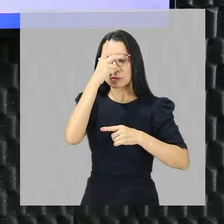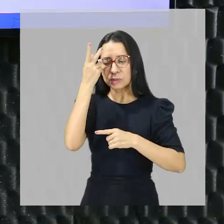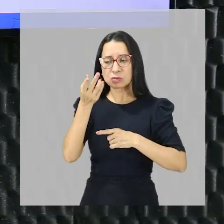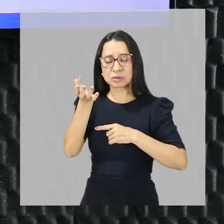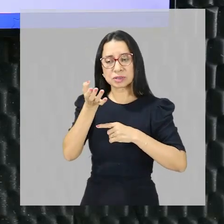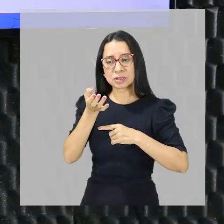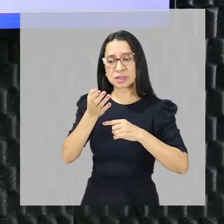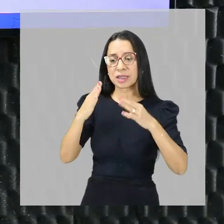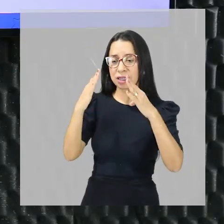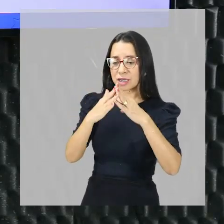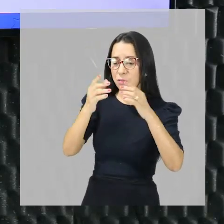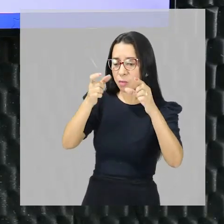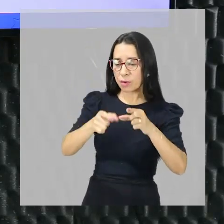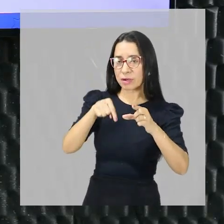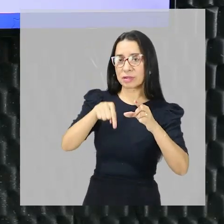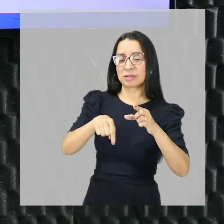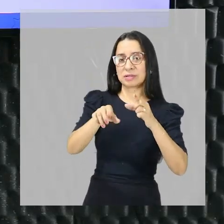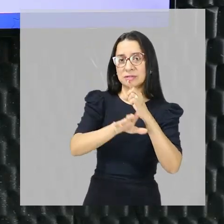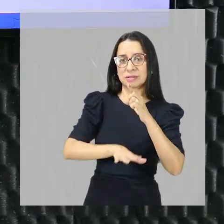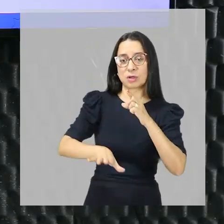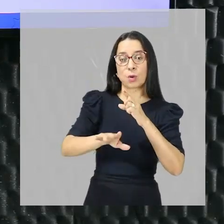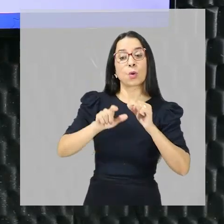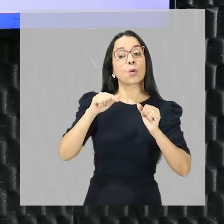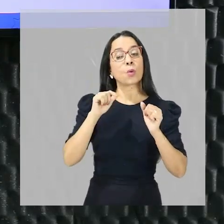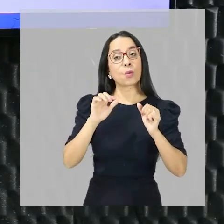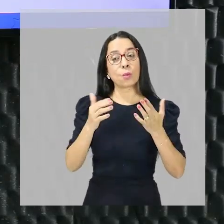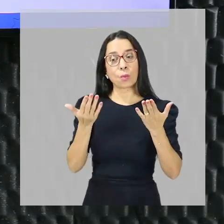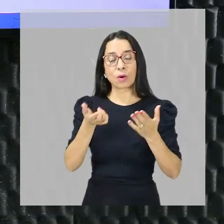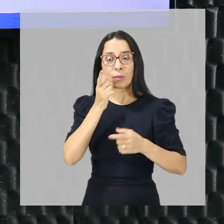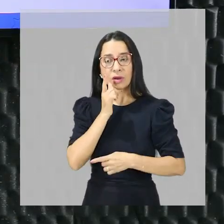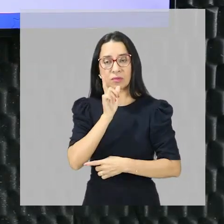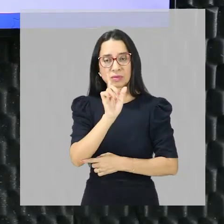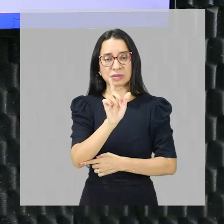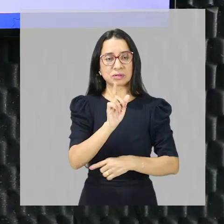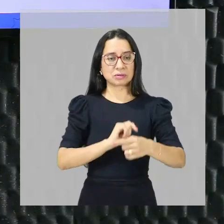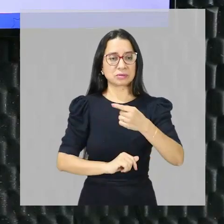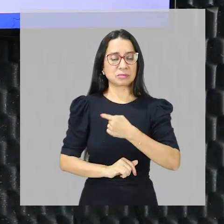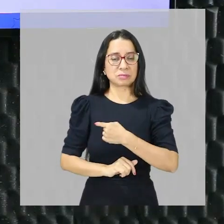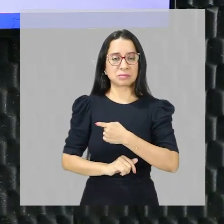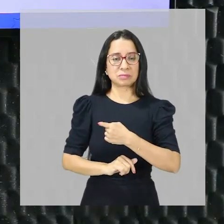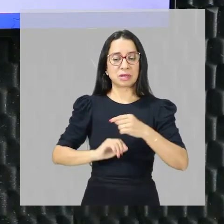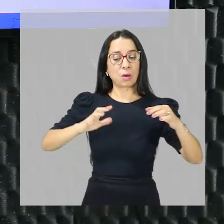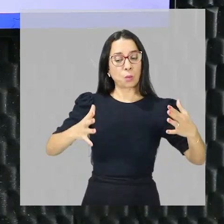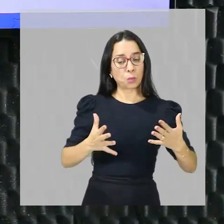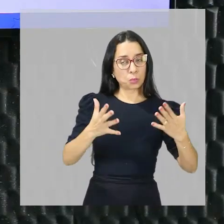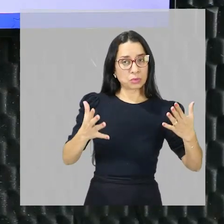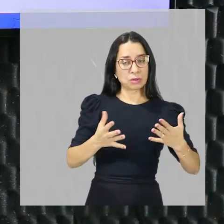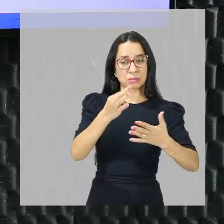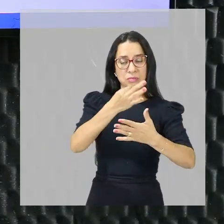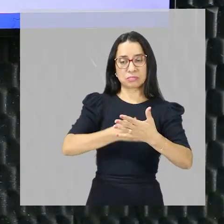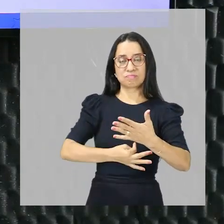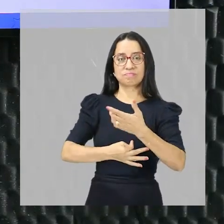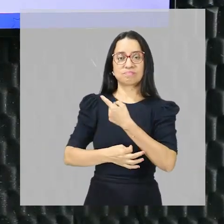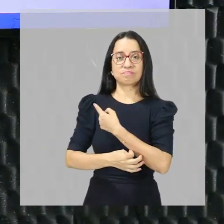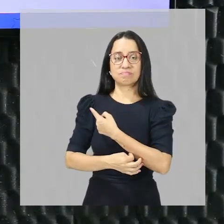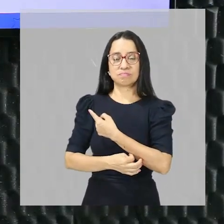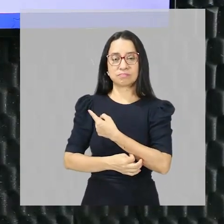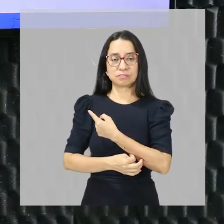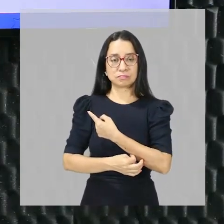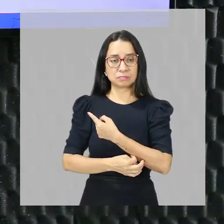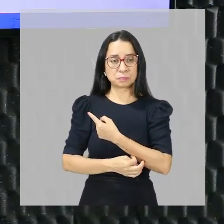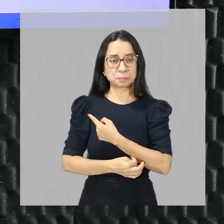é a vantagem? Quem vai me dizer isso é o texto motivador. Bora descobrir que vantagem é essa? Vamos